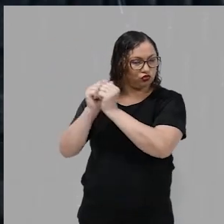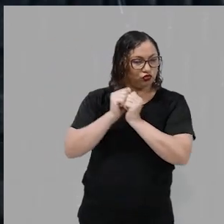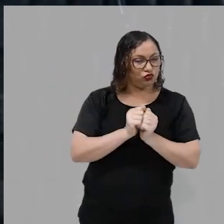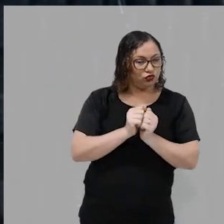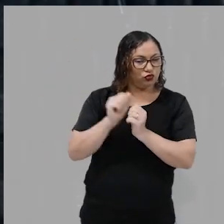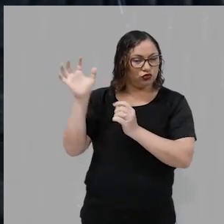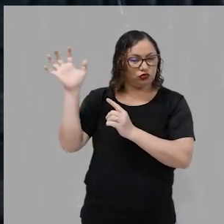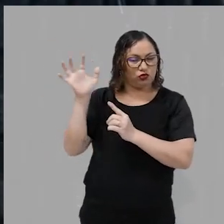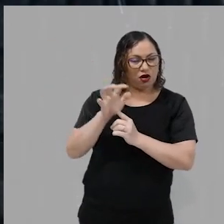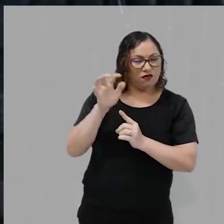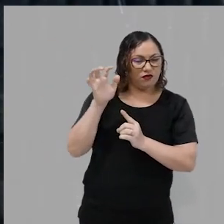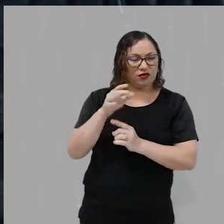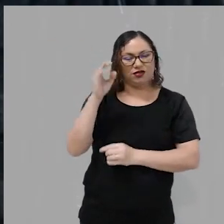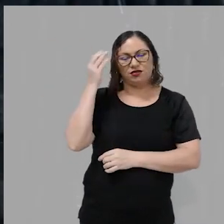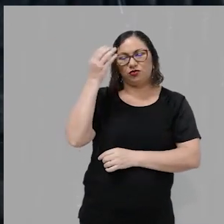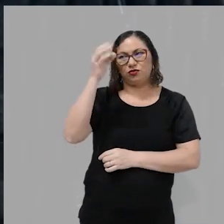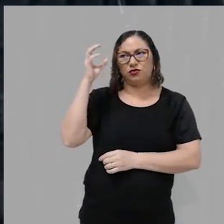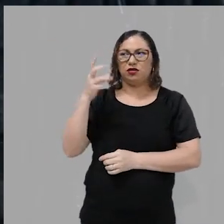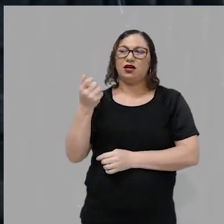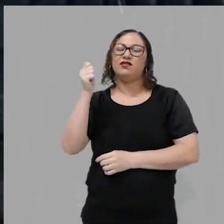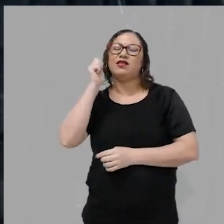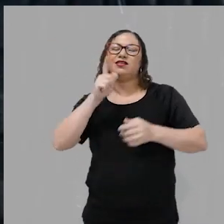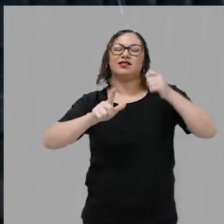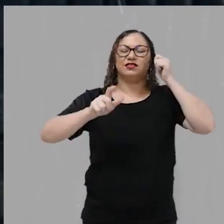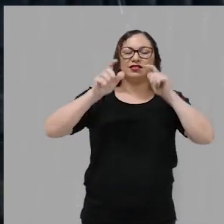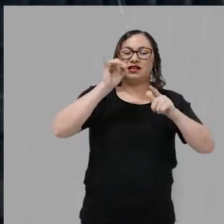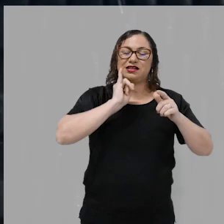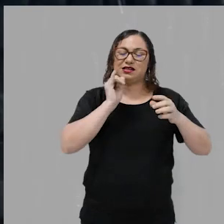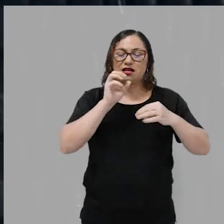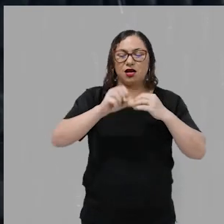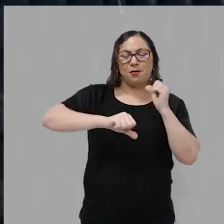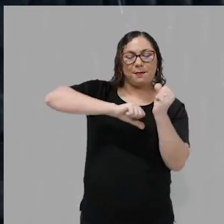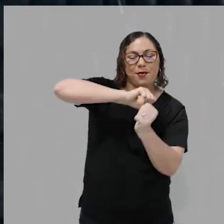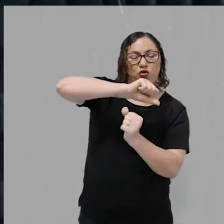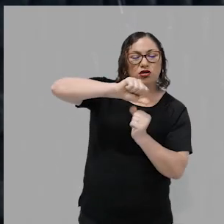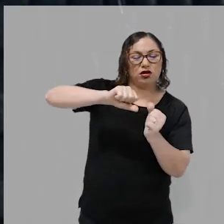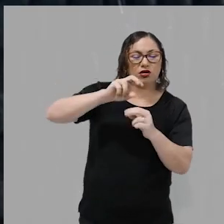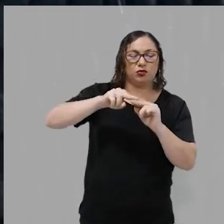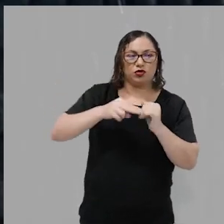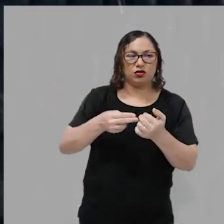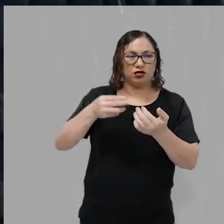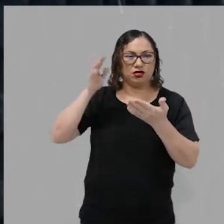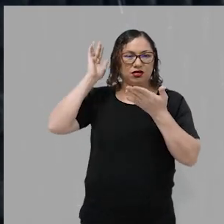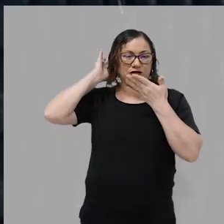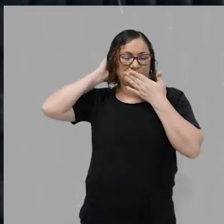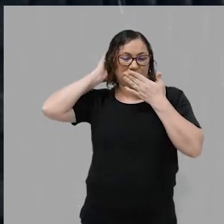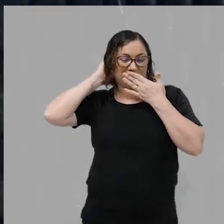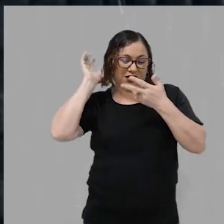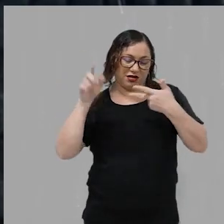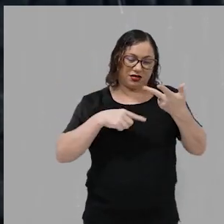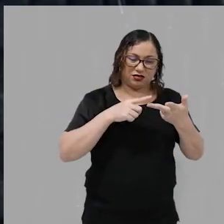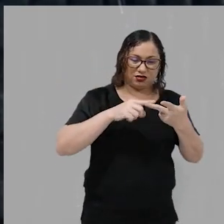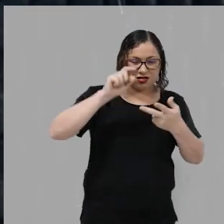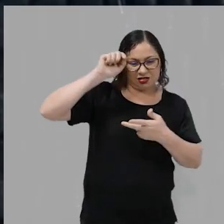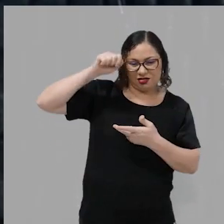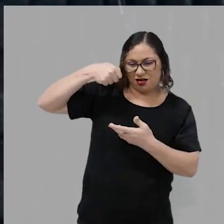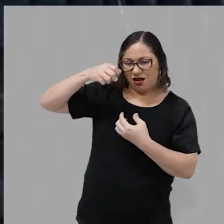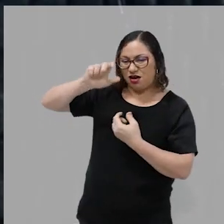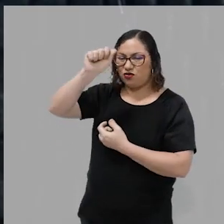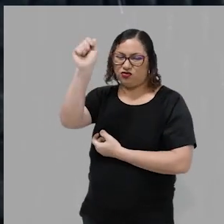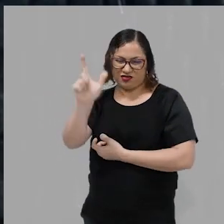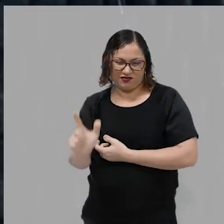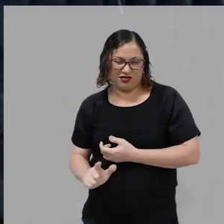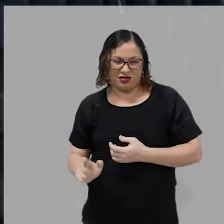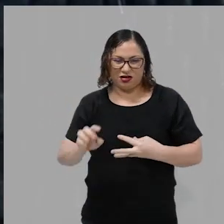ele vai ganhando novos formatos com influência indígena, influência negra africana, e vira o que a gente conhece como Bumba Meu Boi